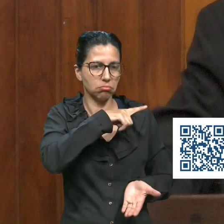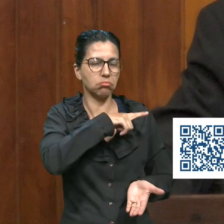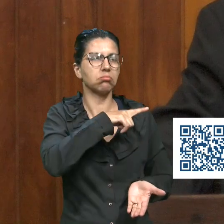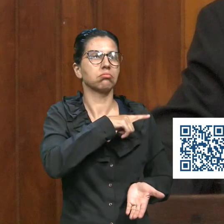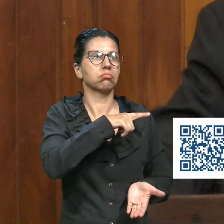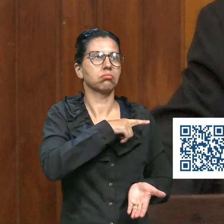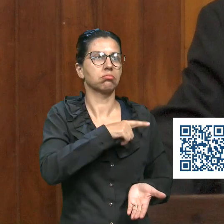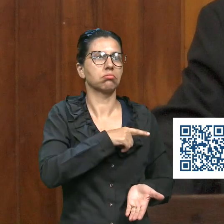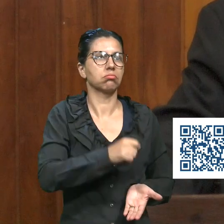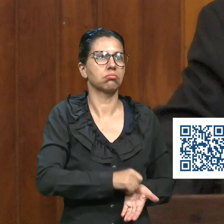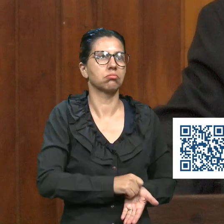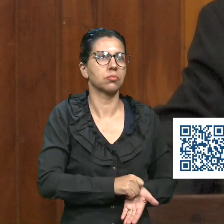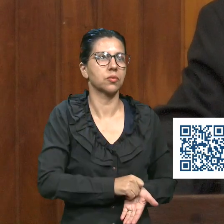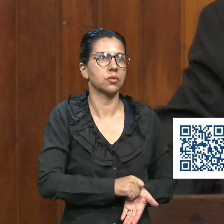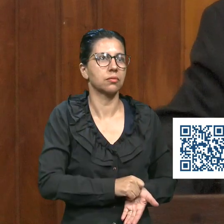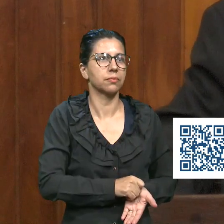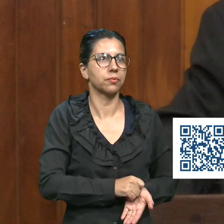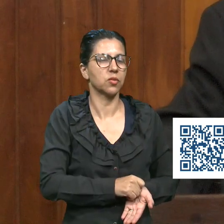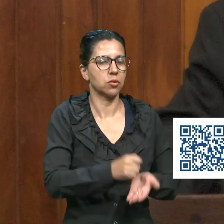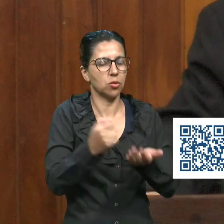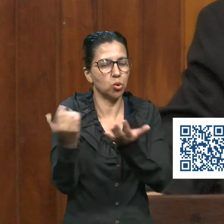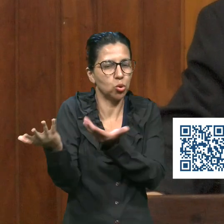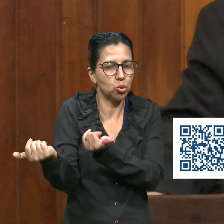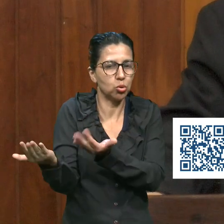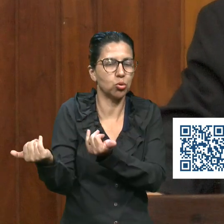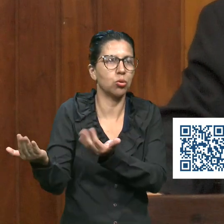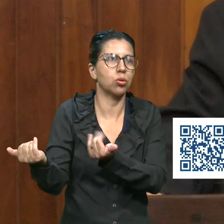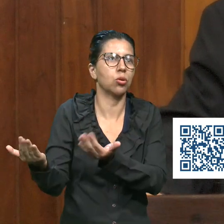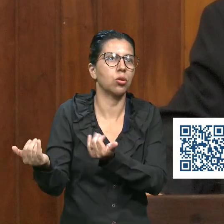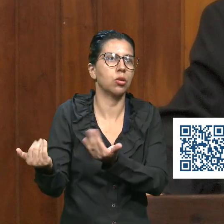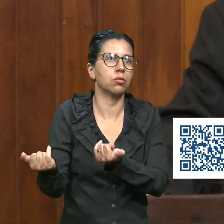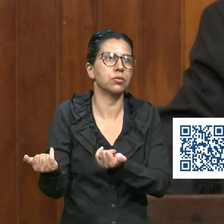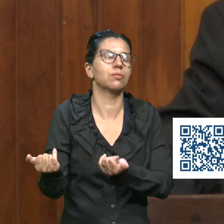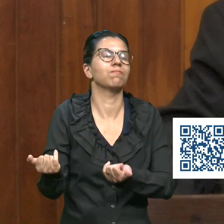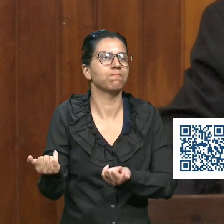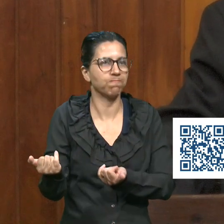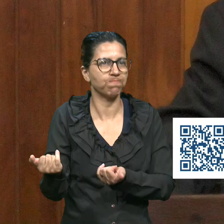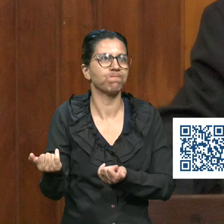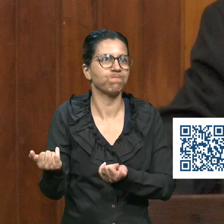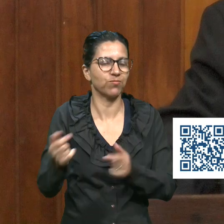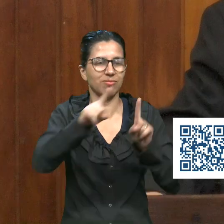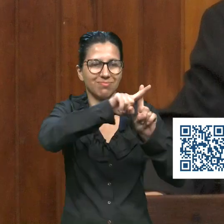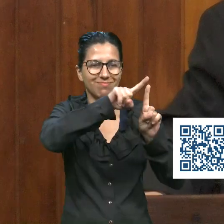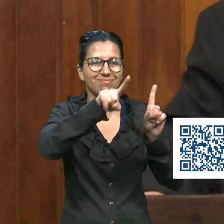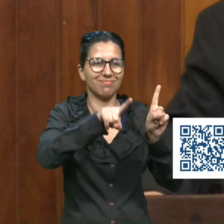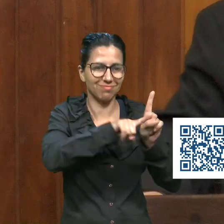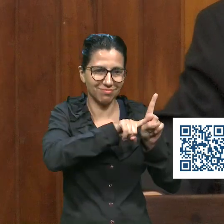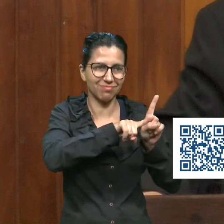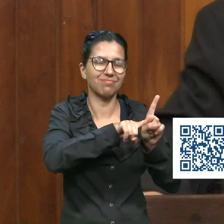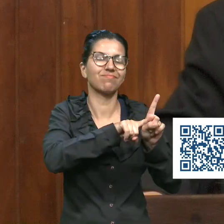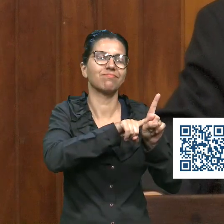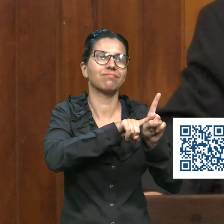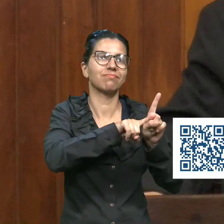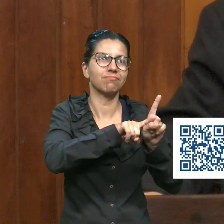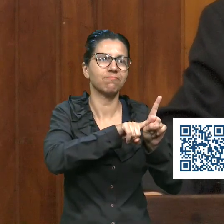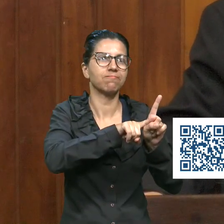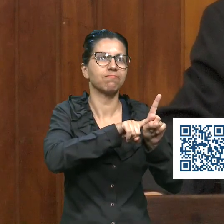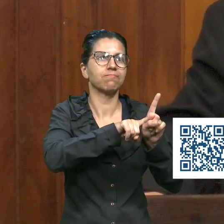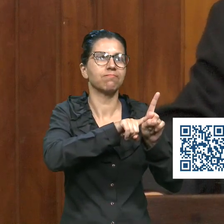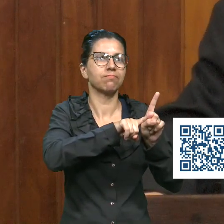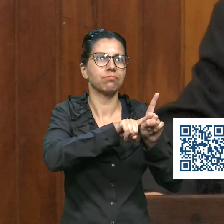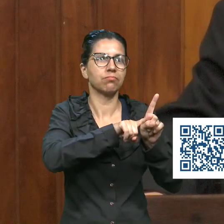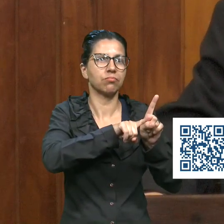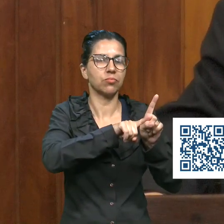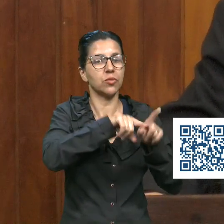periferias, onde jovens, infelizmente, têm a gravidez